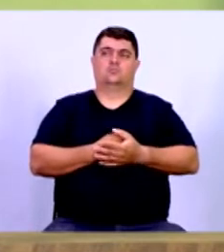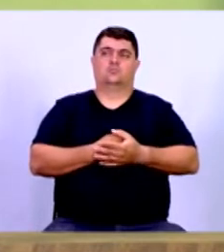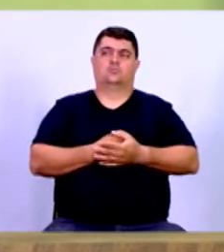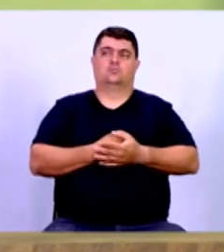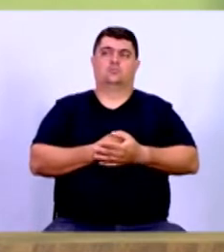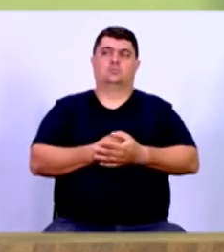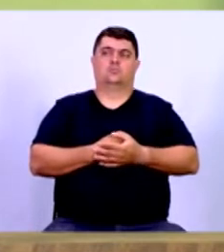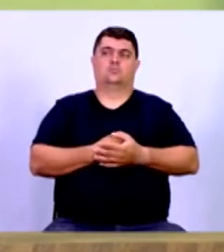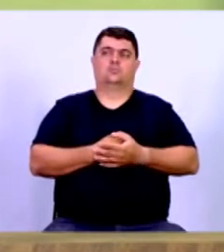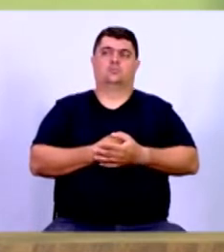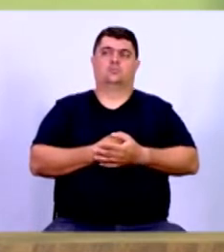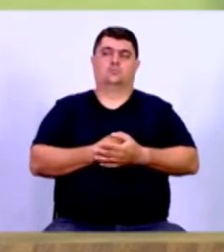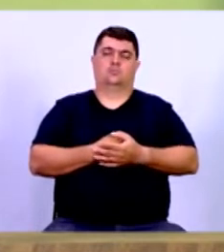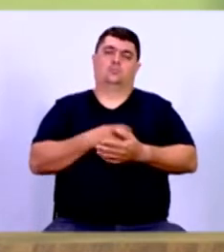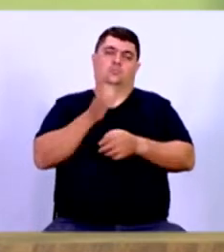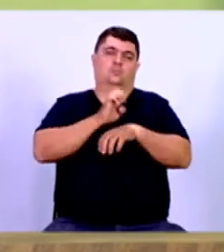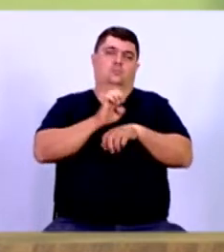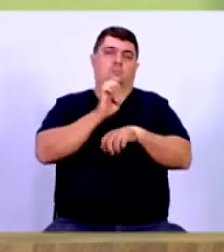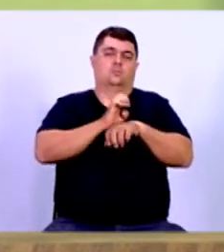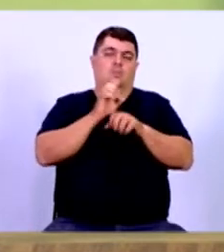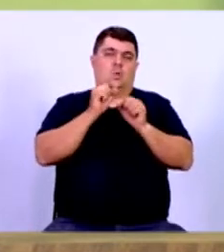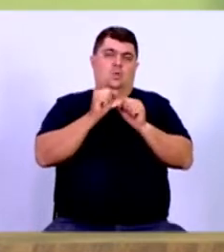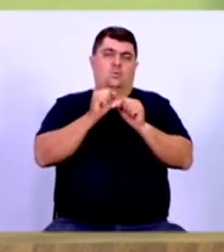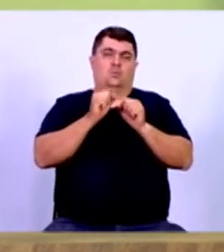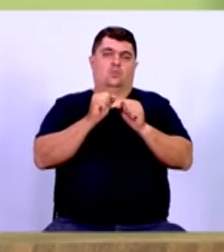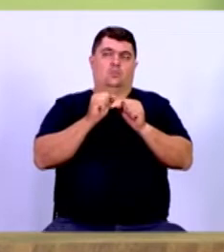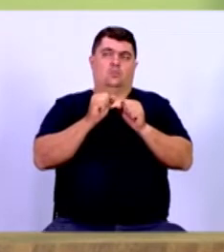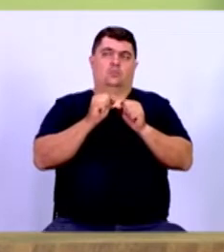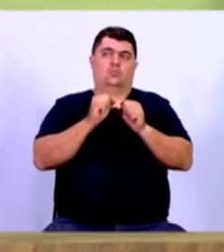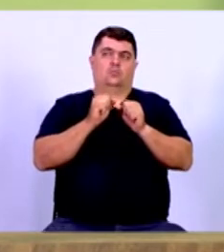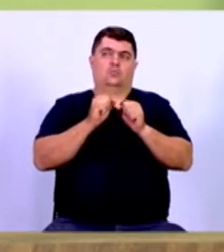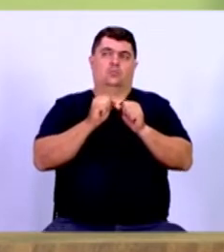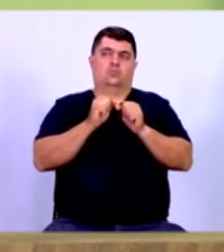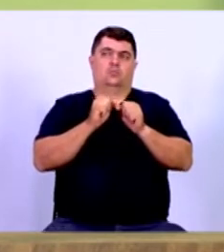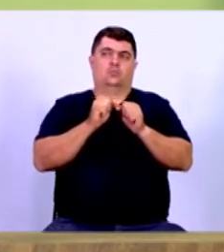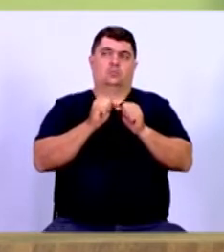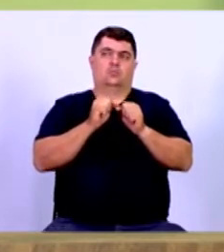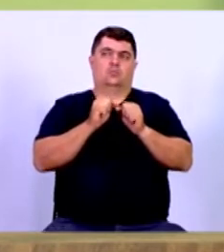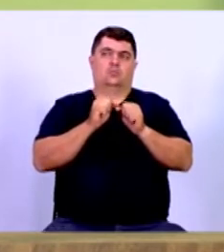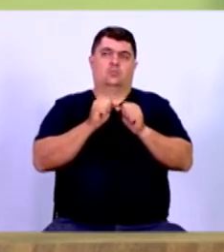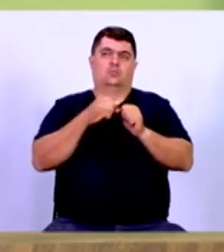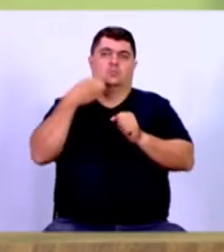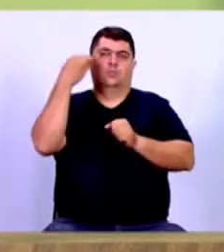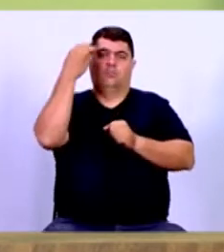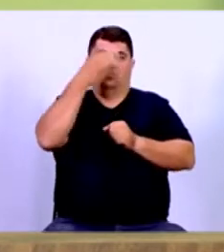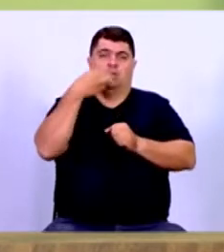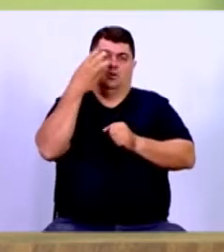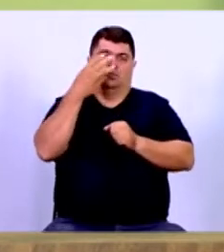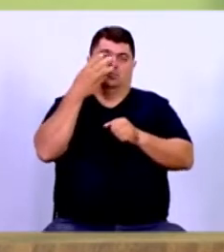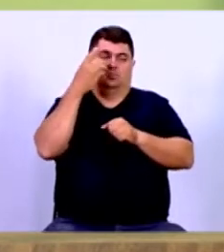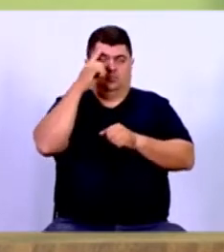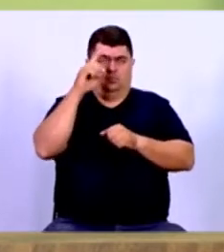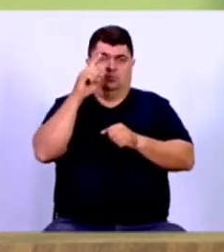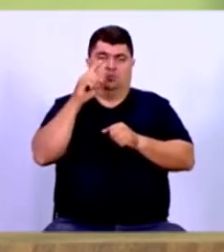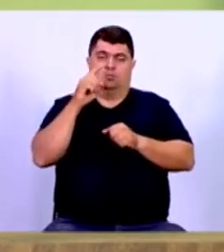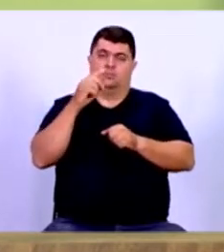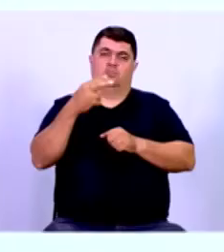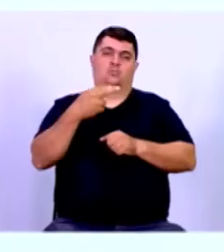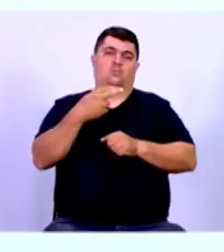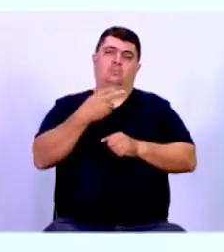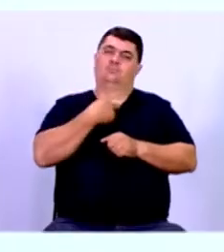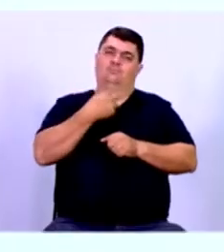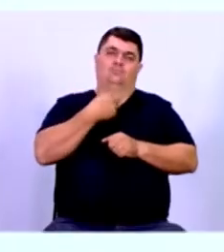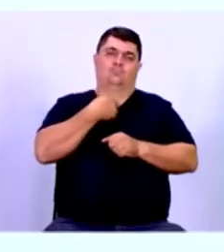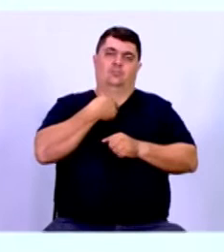O estágio, né, ele pode ser feito aí em 3 horas diárias, né? Não, a